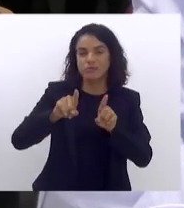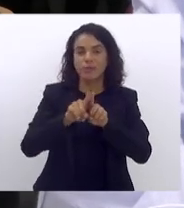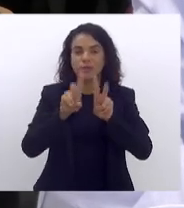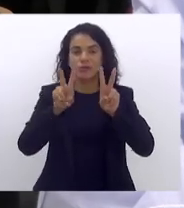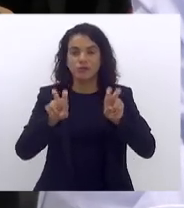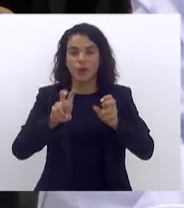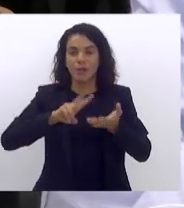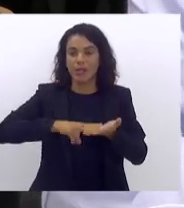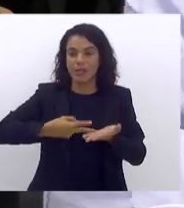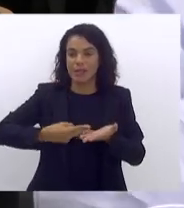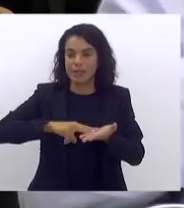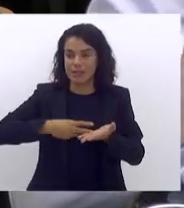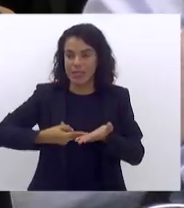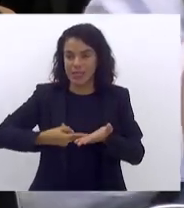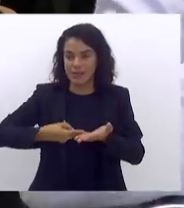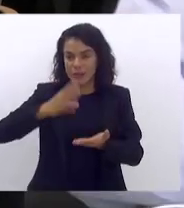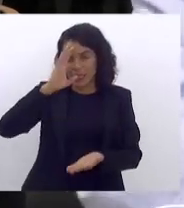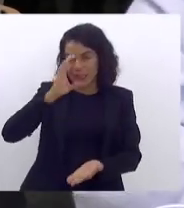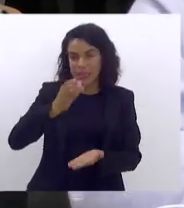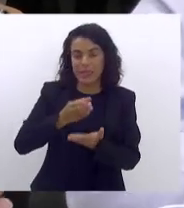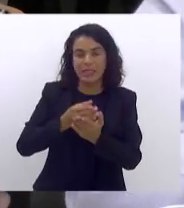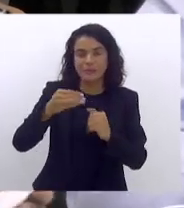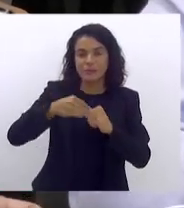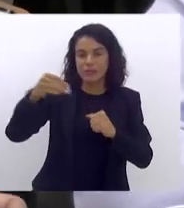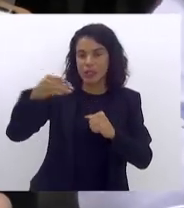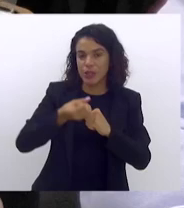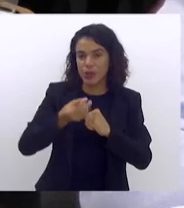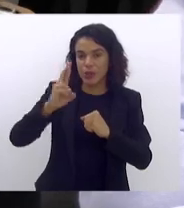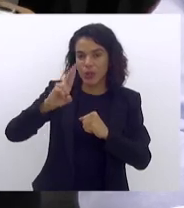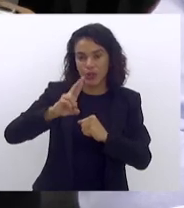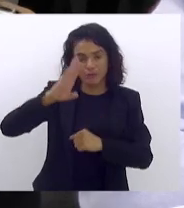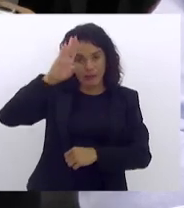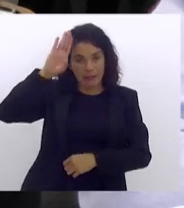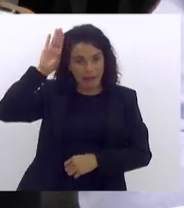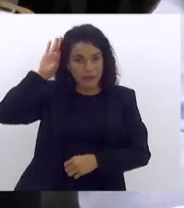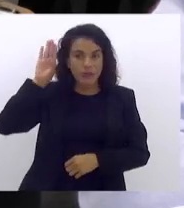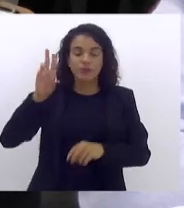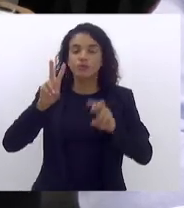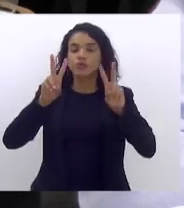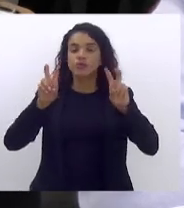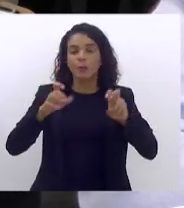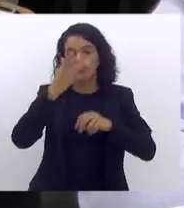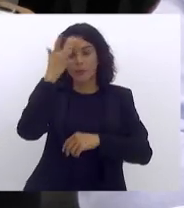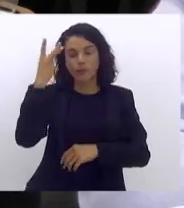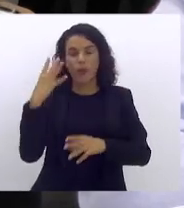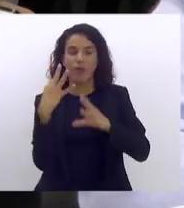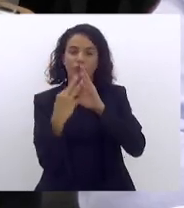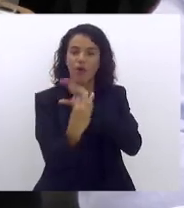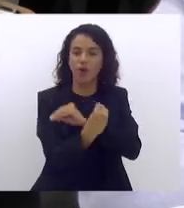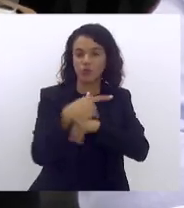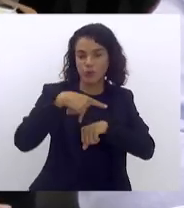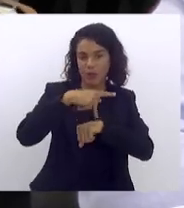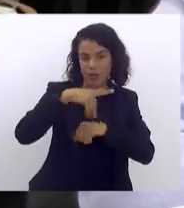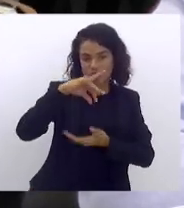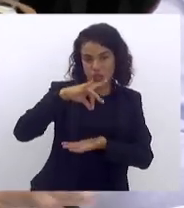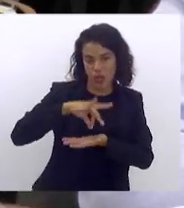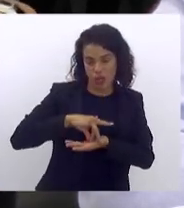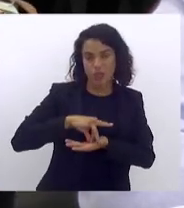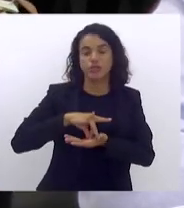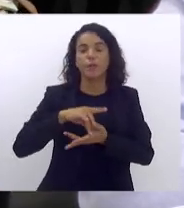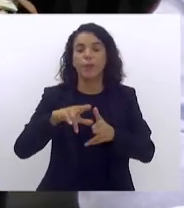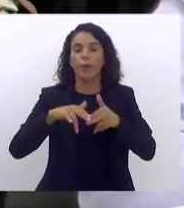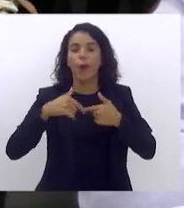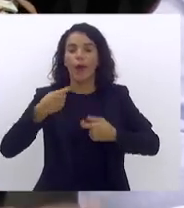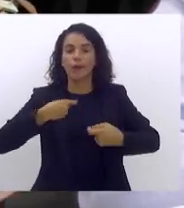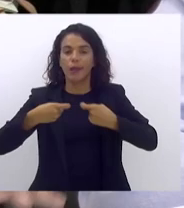tradução das teses de mestrados, doutorados e graduação de refugiados. E aí, no caso dessa isenção, é apenas